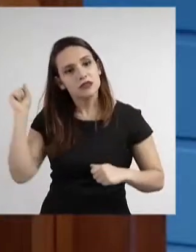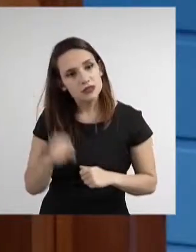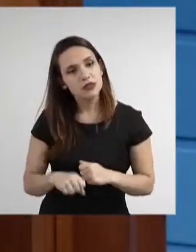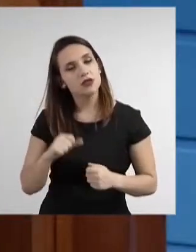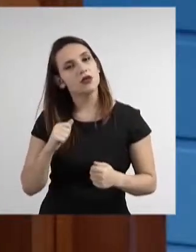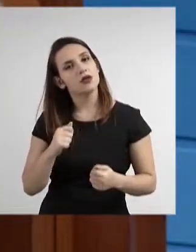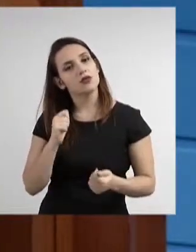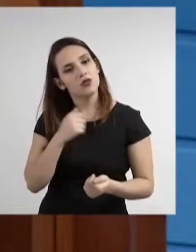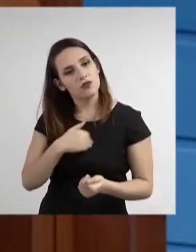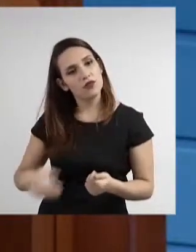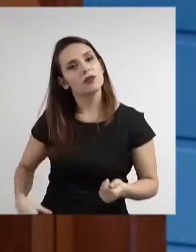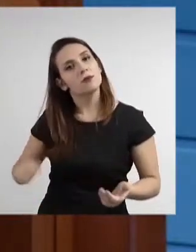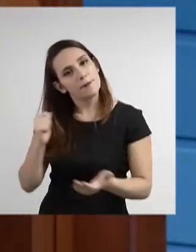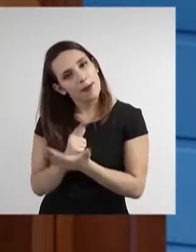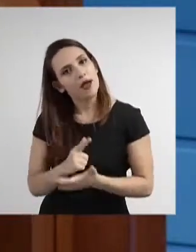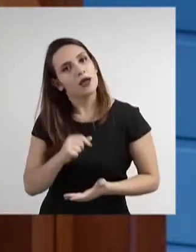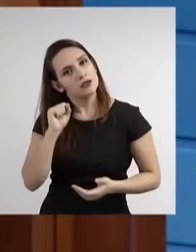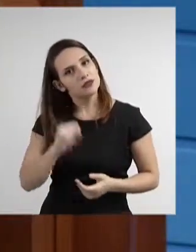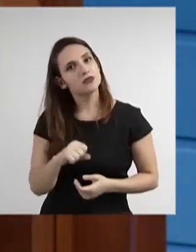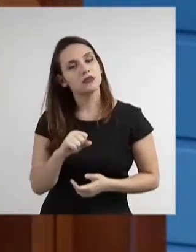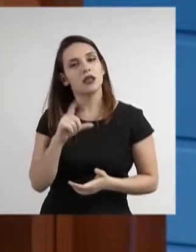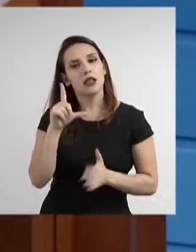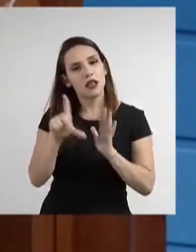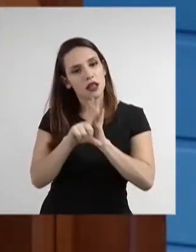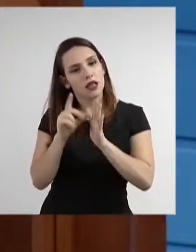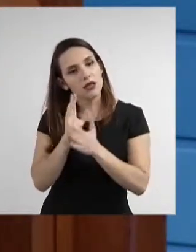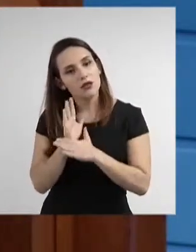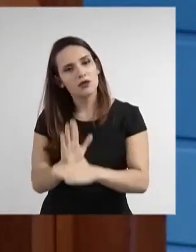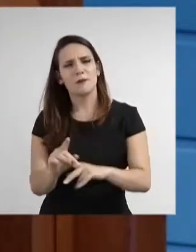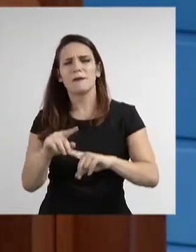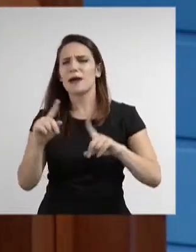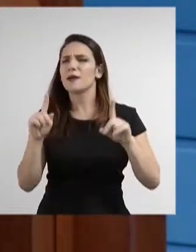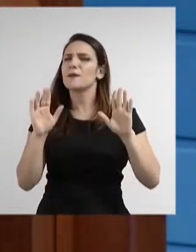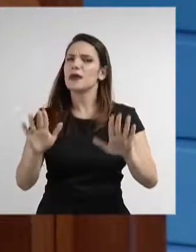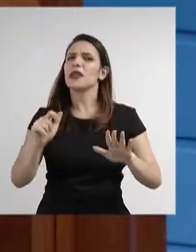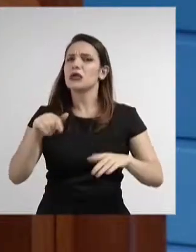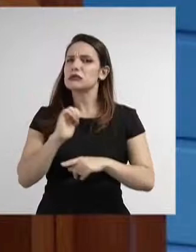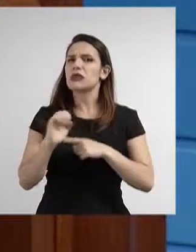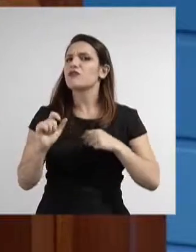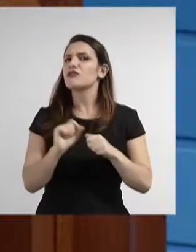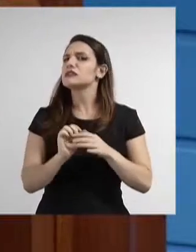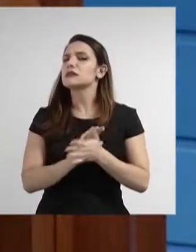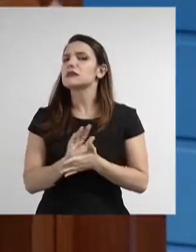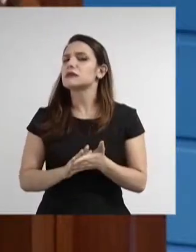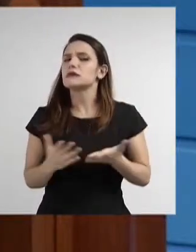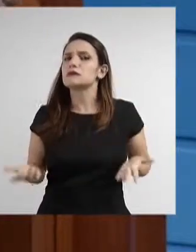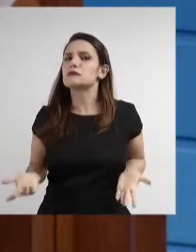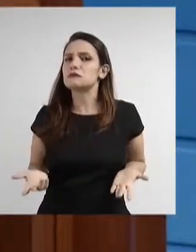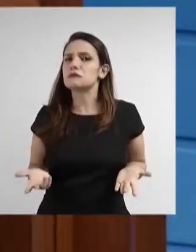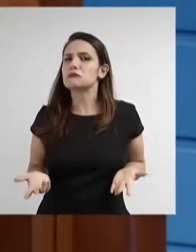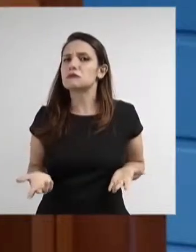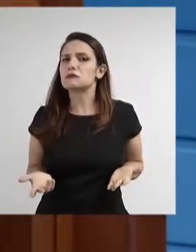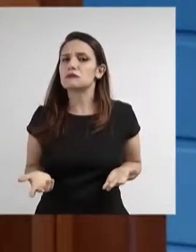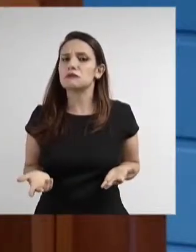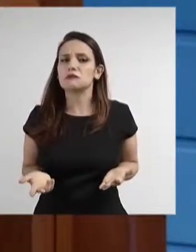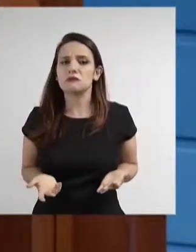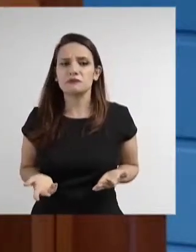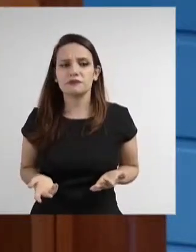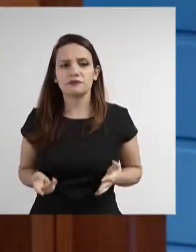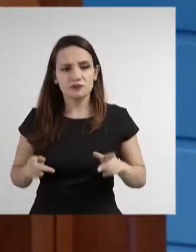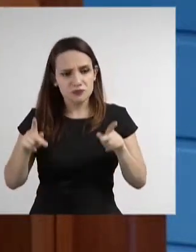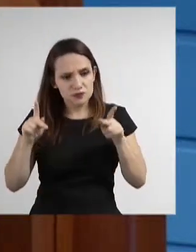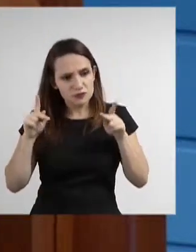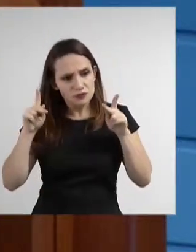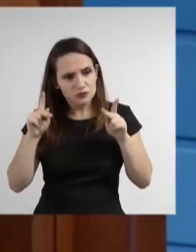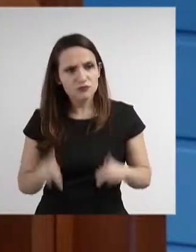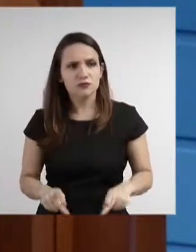emendas. E aqui? Como que fica nós aqui no estado? Vamos ficar desse jeito? A população precisando do atendimento na